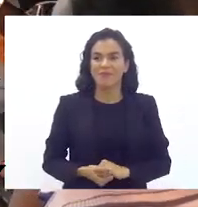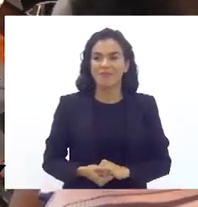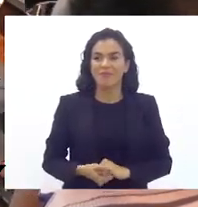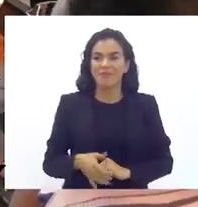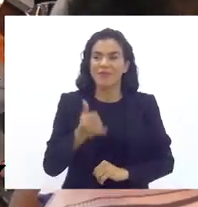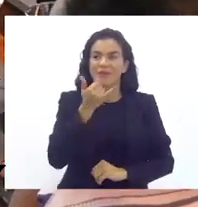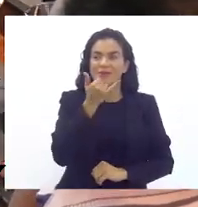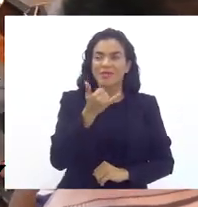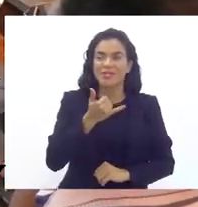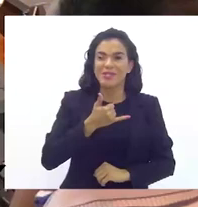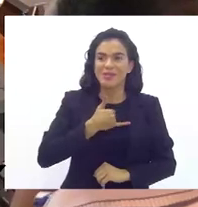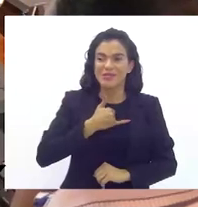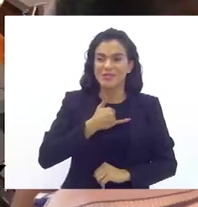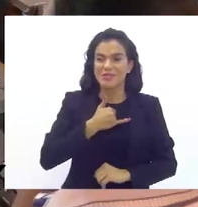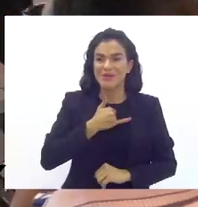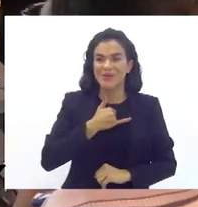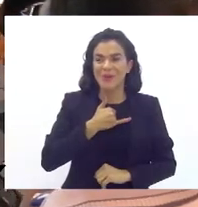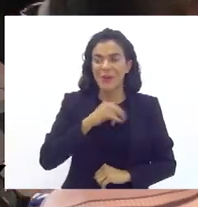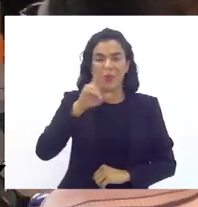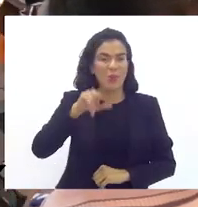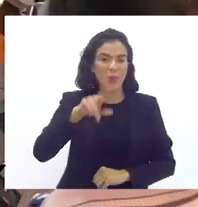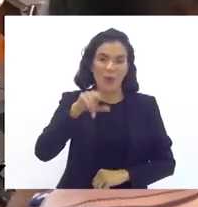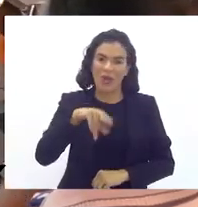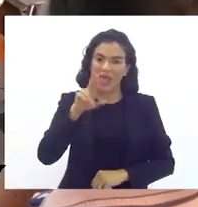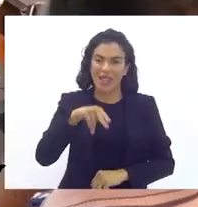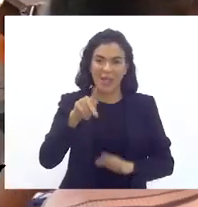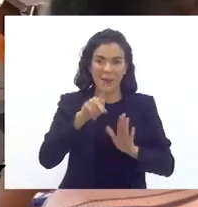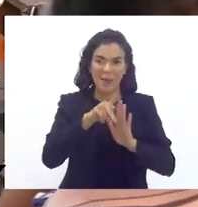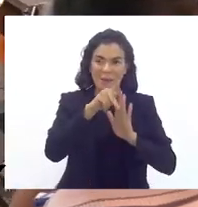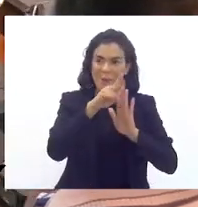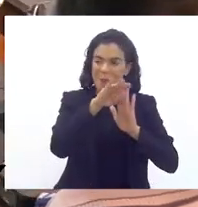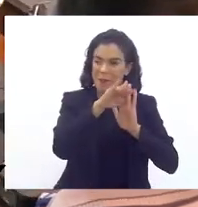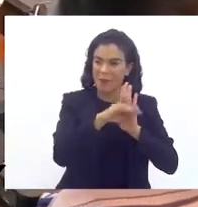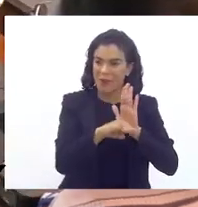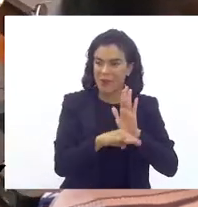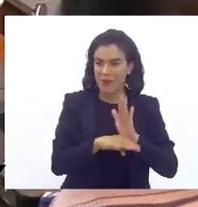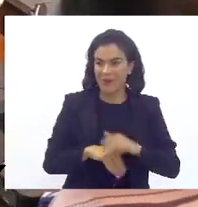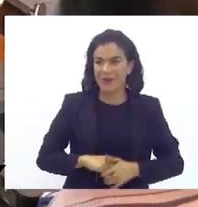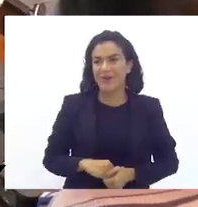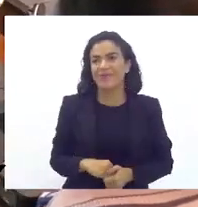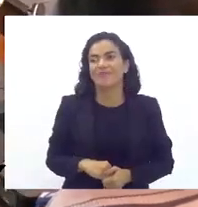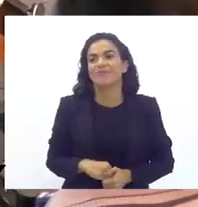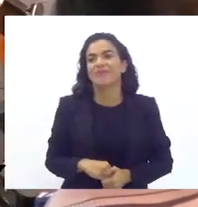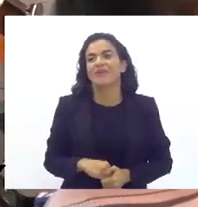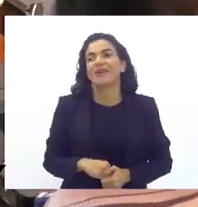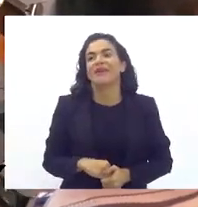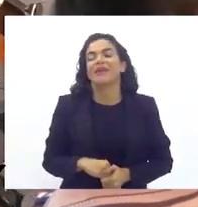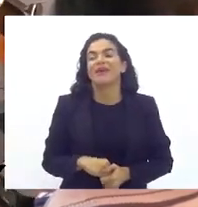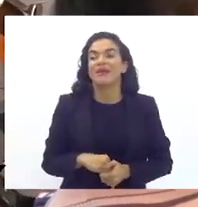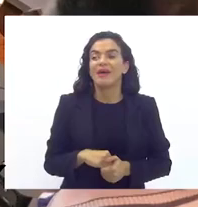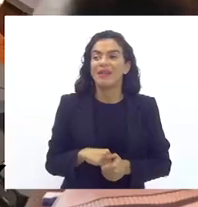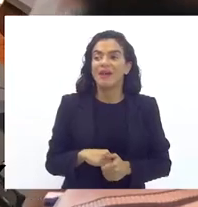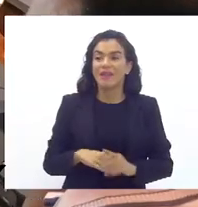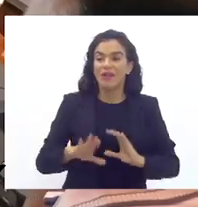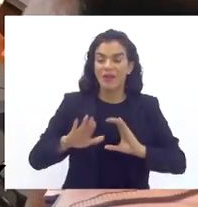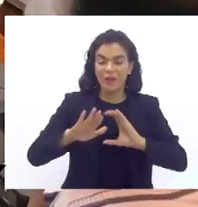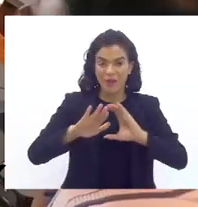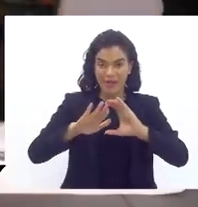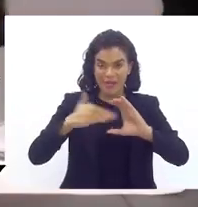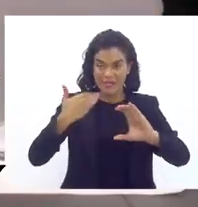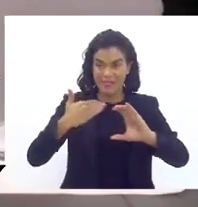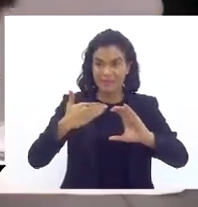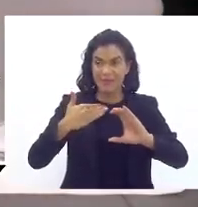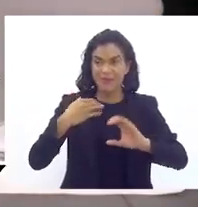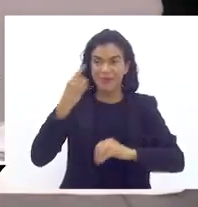desculpa o protocolo mas quando nunca tem protocolo eu recebi aqui uma mensagem